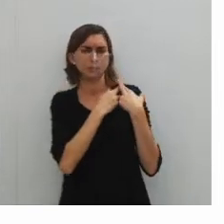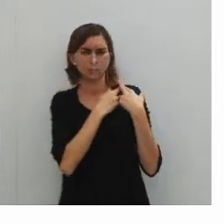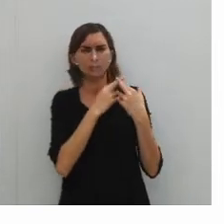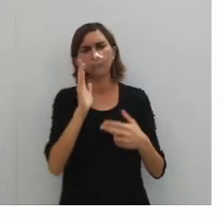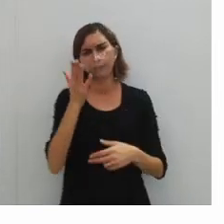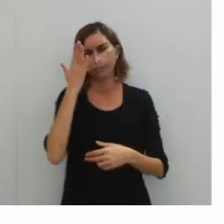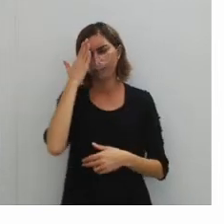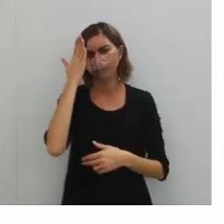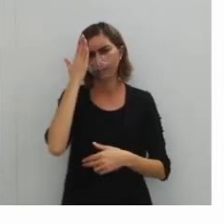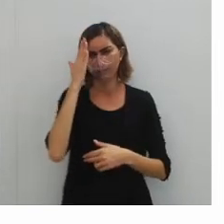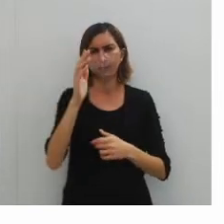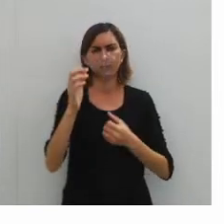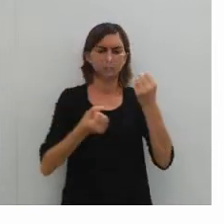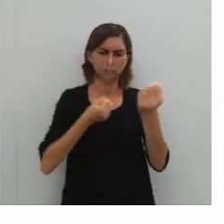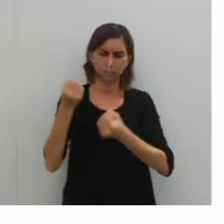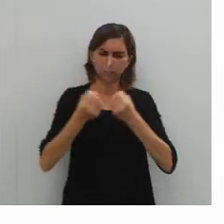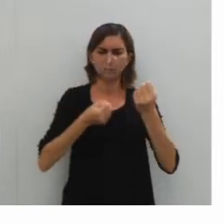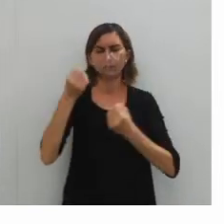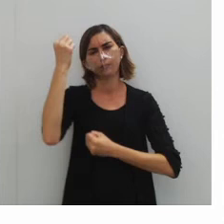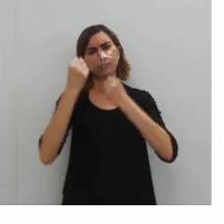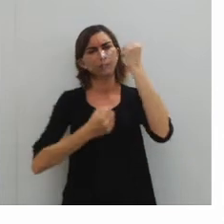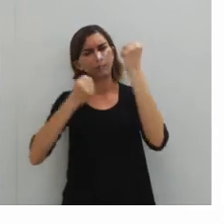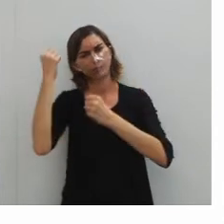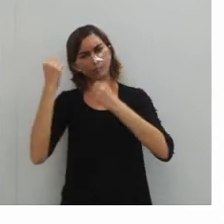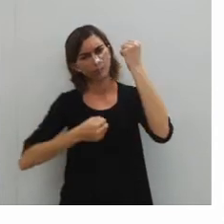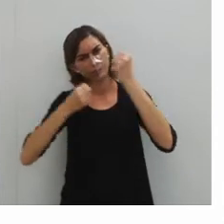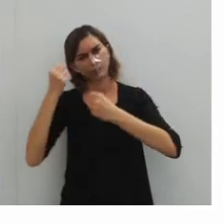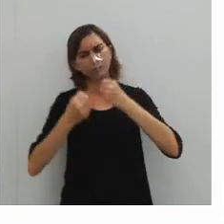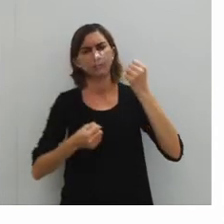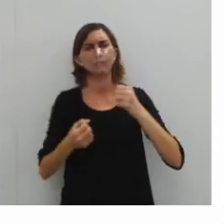já sabe, os automóveis, as indústrias,